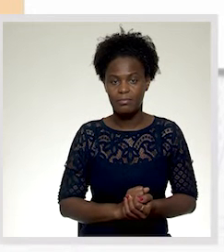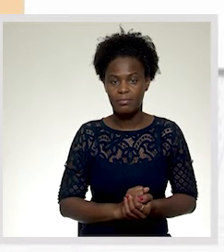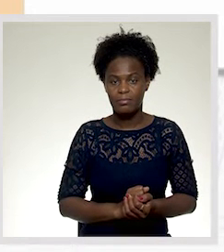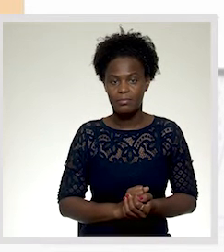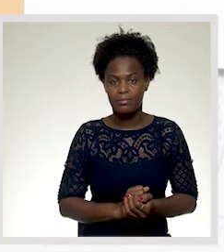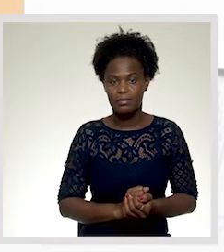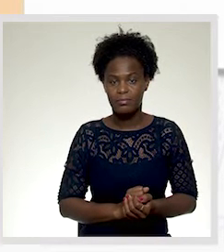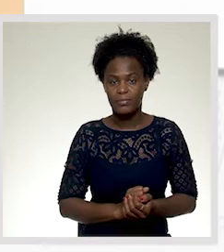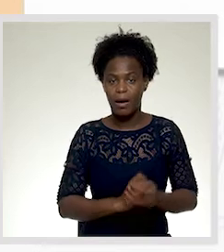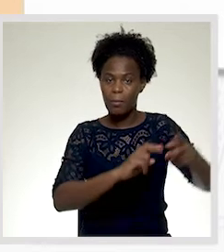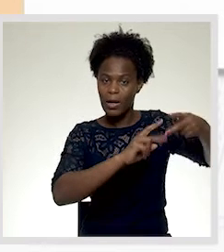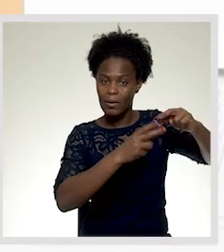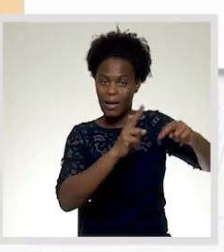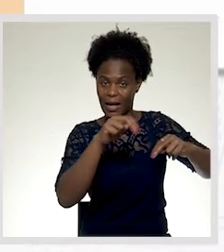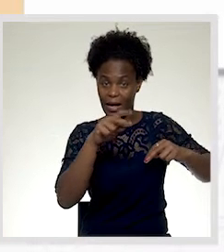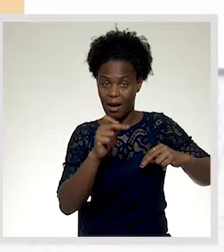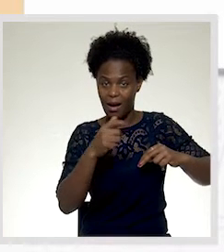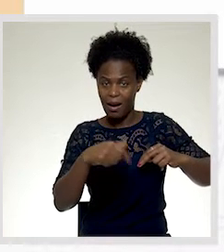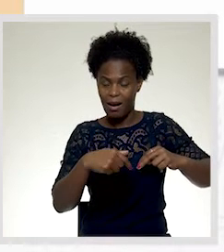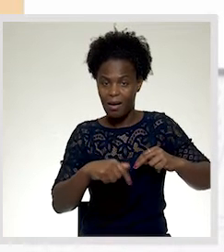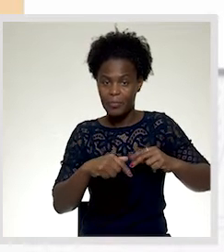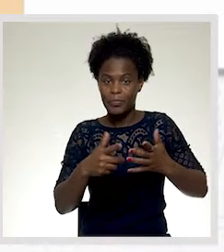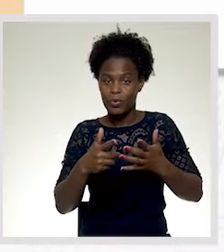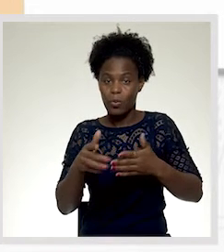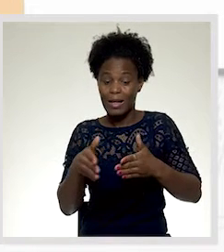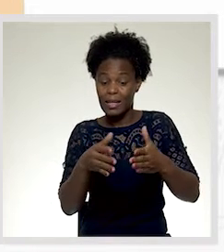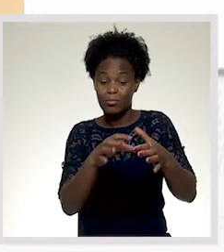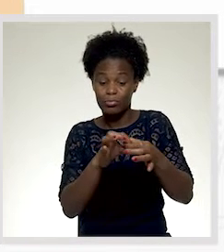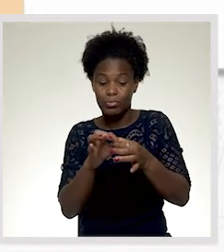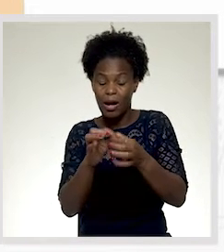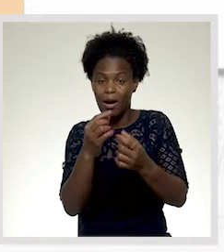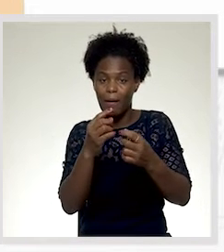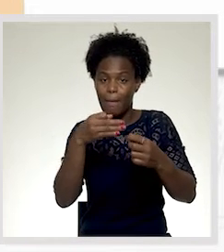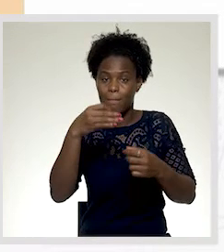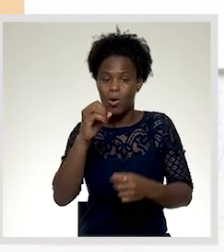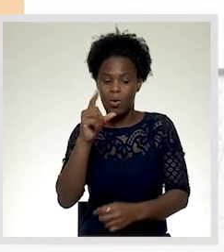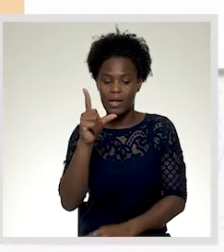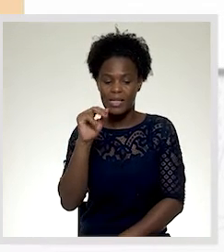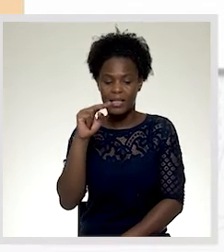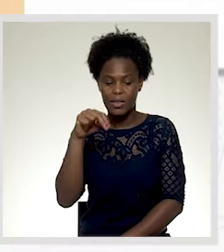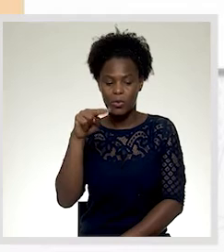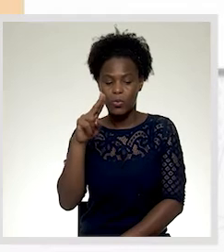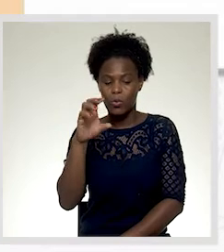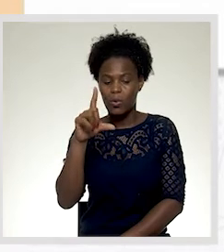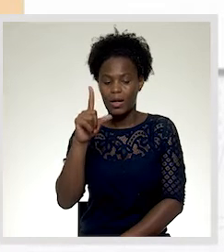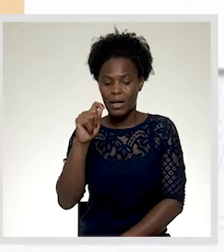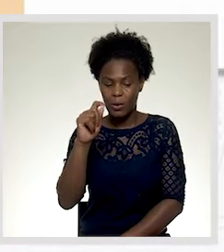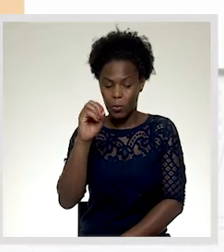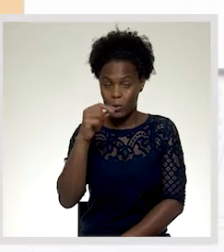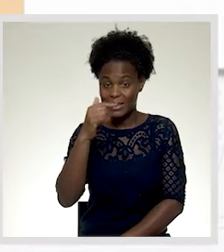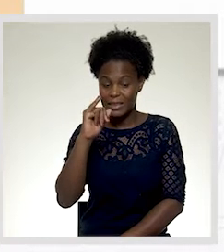Você transpira. A molécula de RNA é composta por uma cadeia polinucleotídica que, em certas formas e zonas,